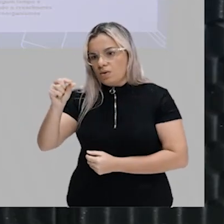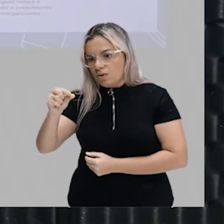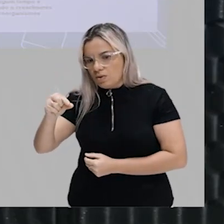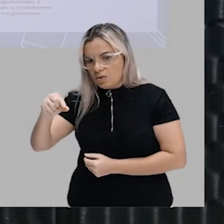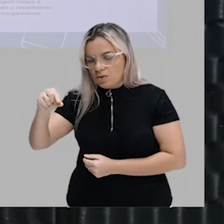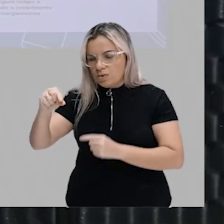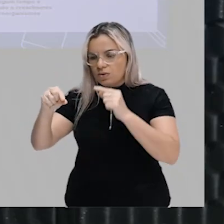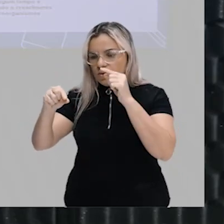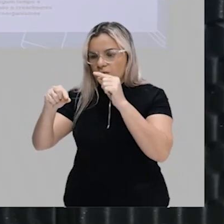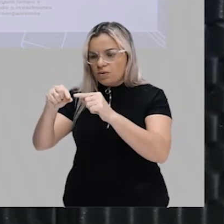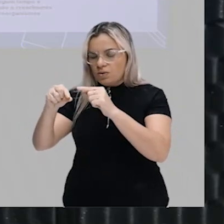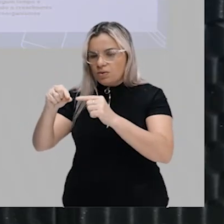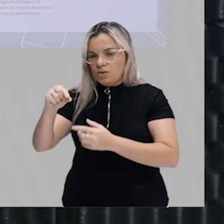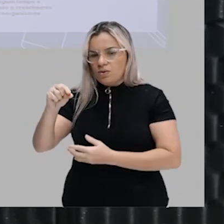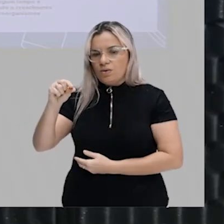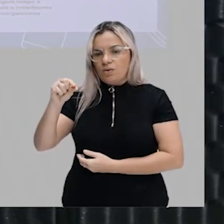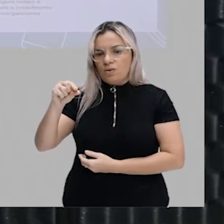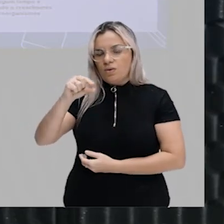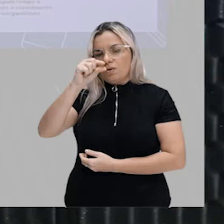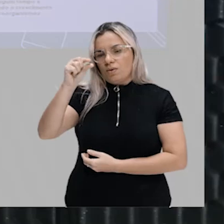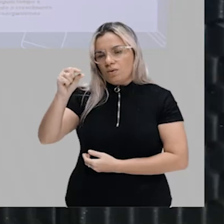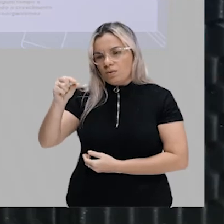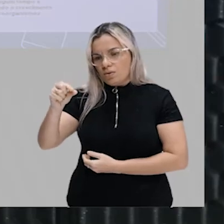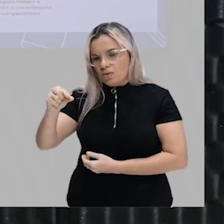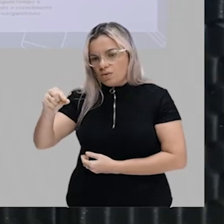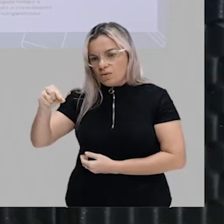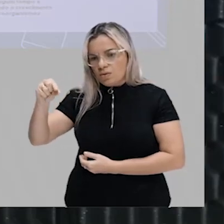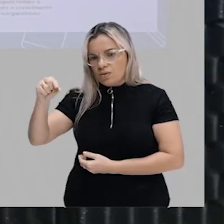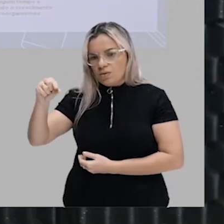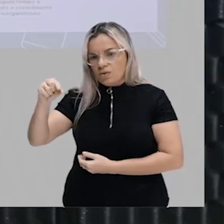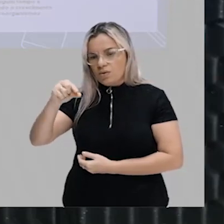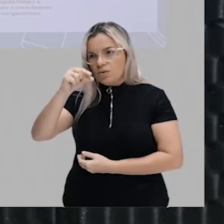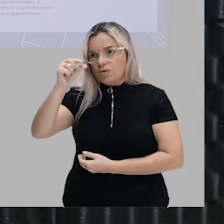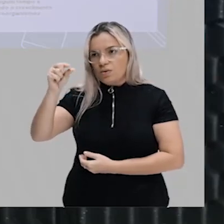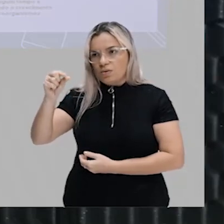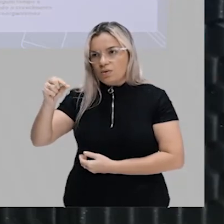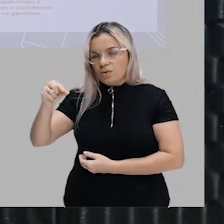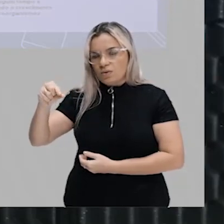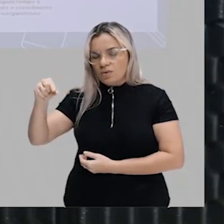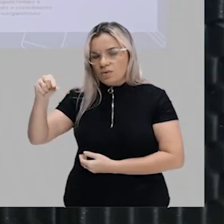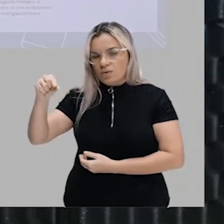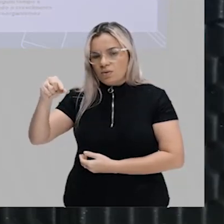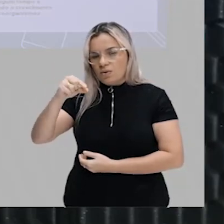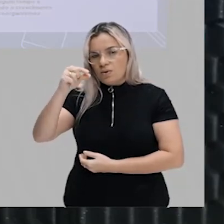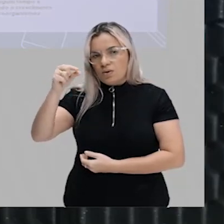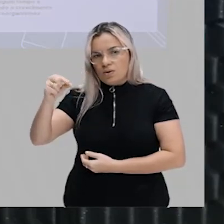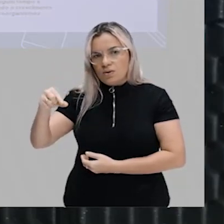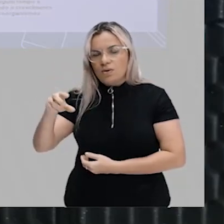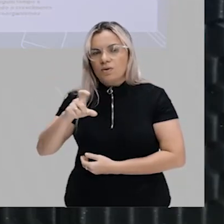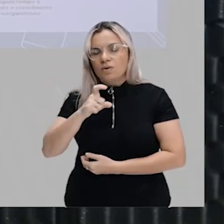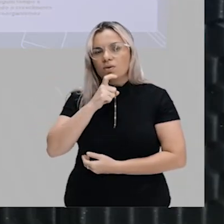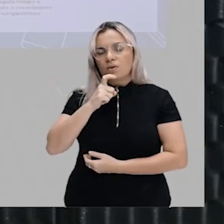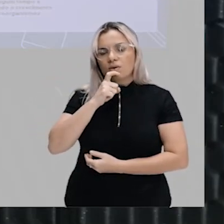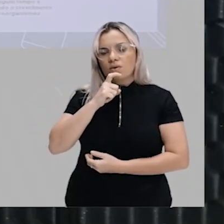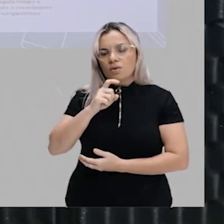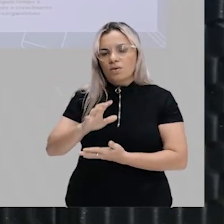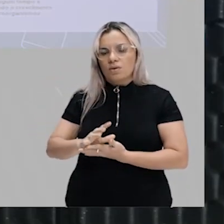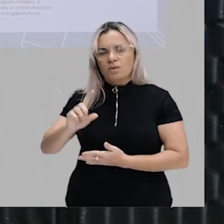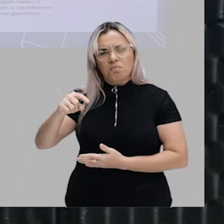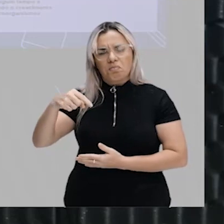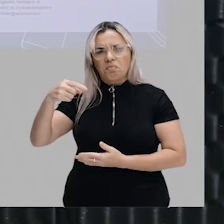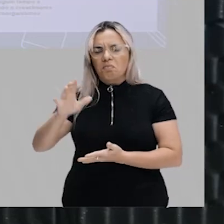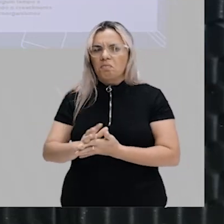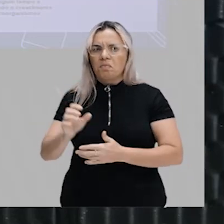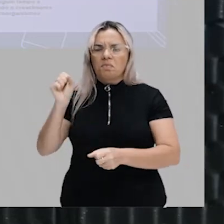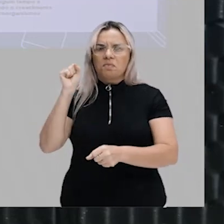ele deixa esse tubo, aliás, ele deixa esse balão aqui com esse caldo nutritivo esfriar e deixou ali